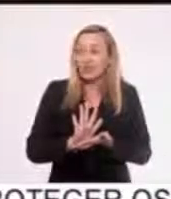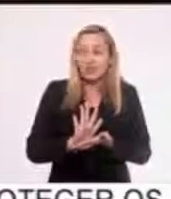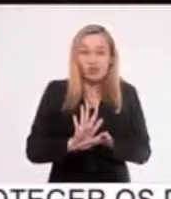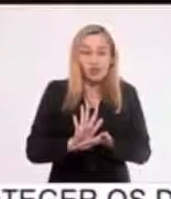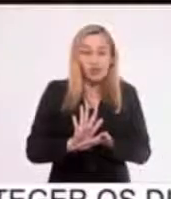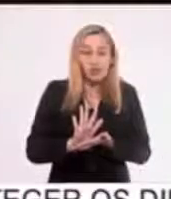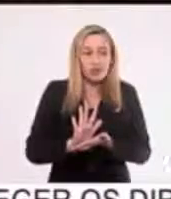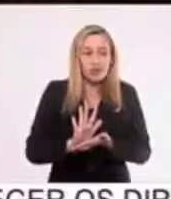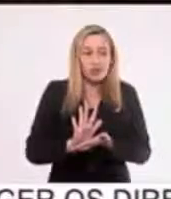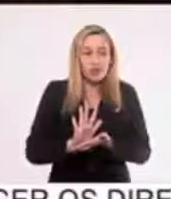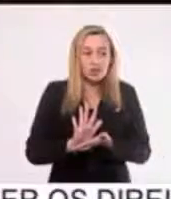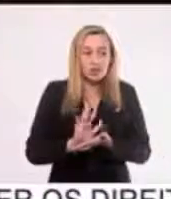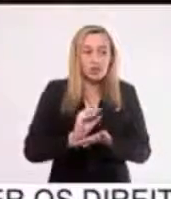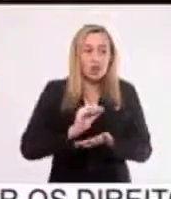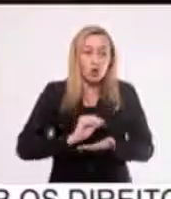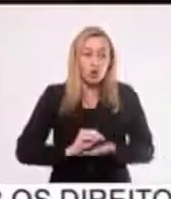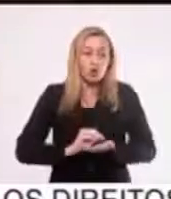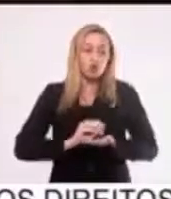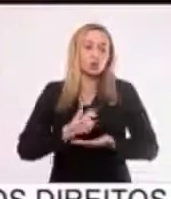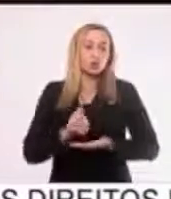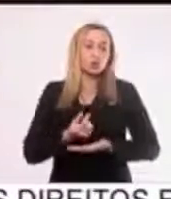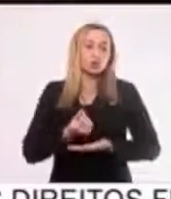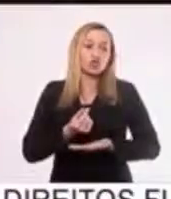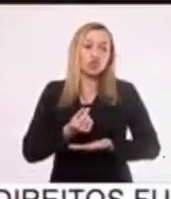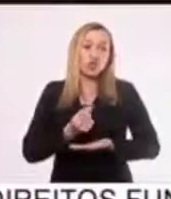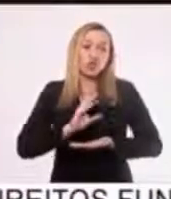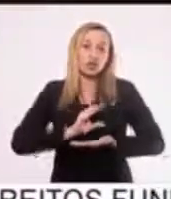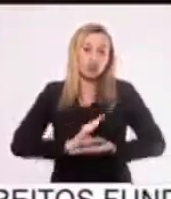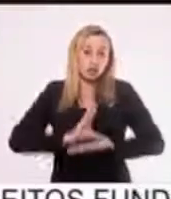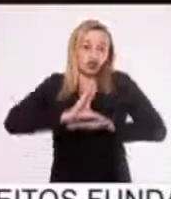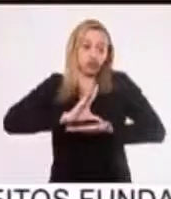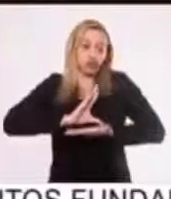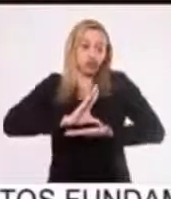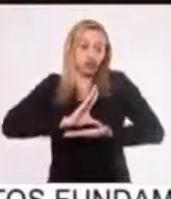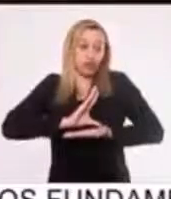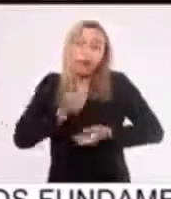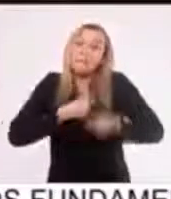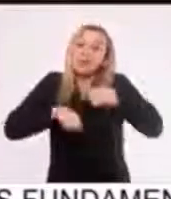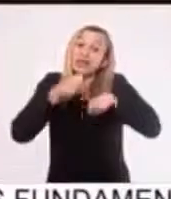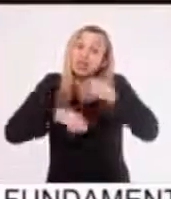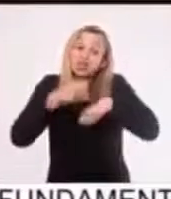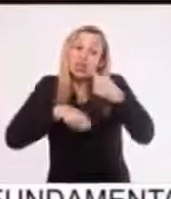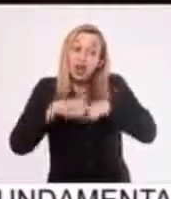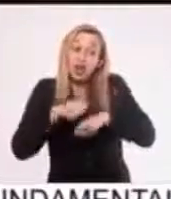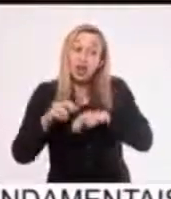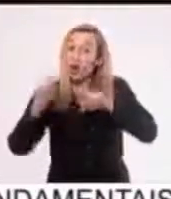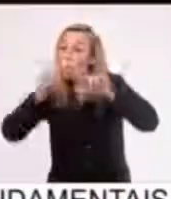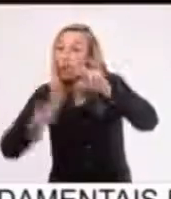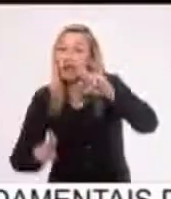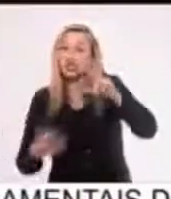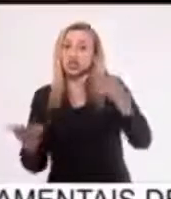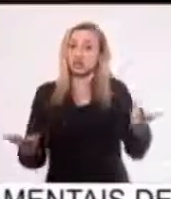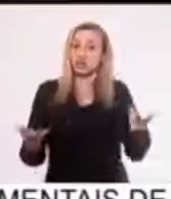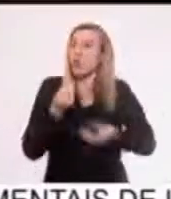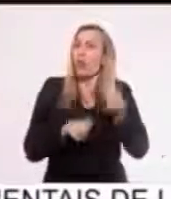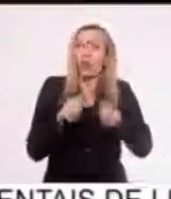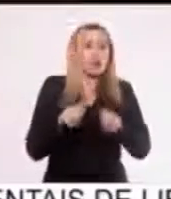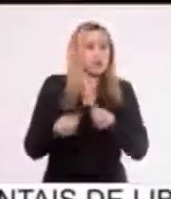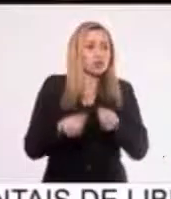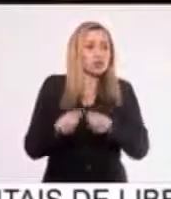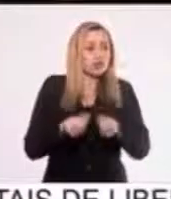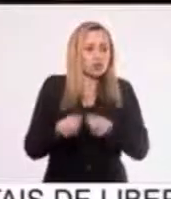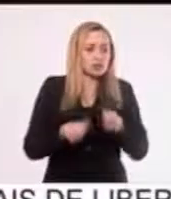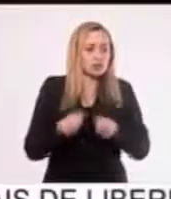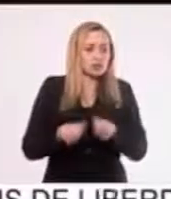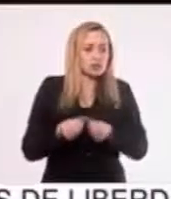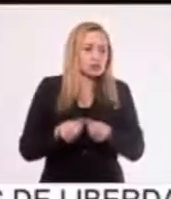maior do que o da cidade de São Gonçalo para administrar o ERJ. 1,5 bilhão. E ela não está entre as